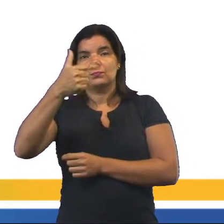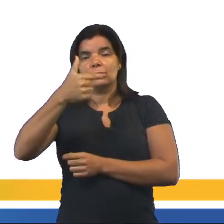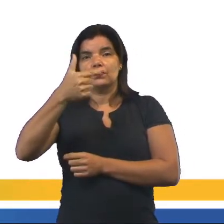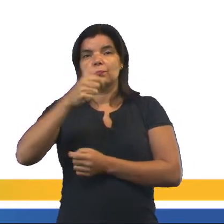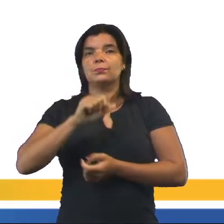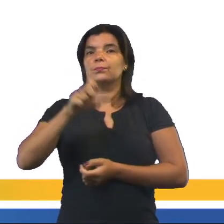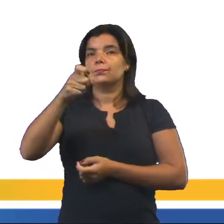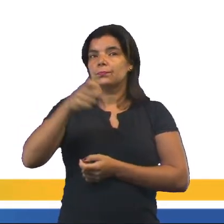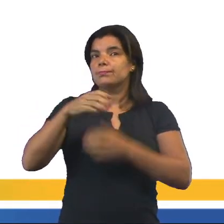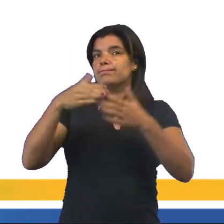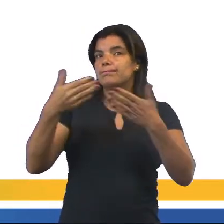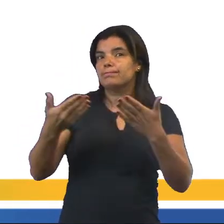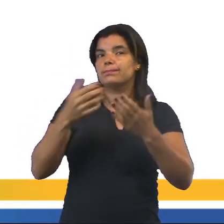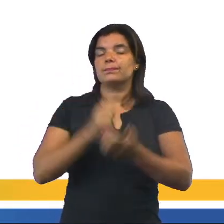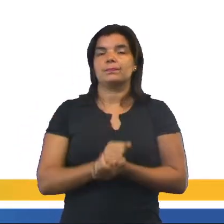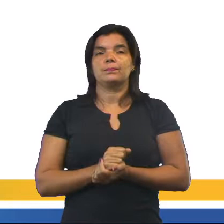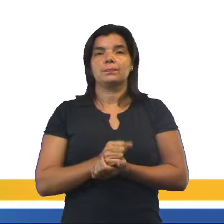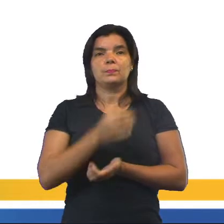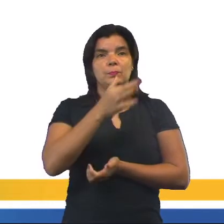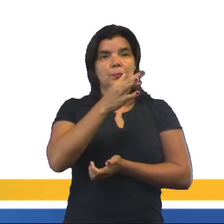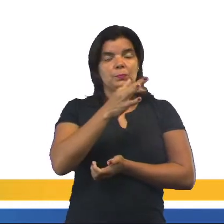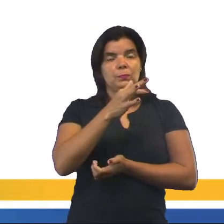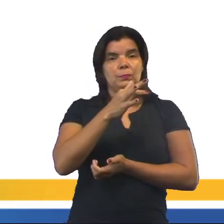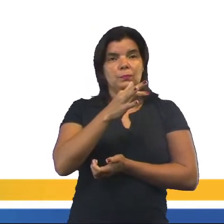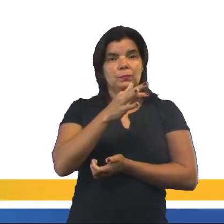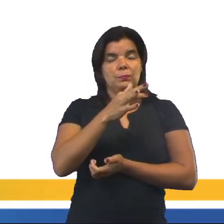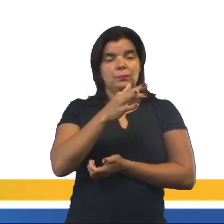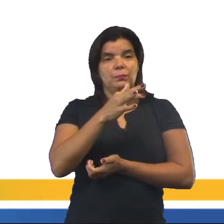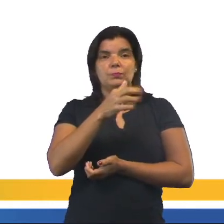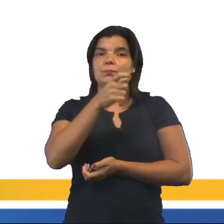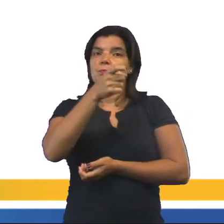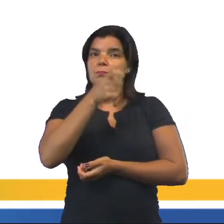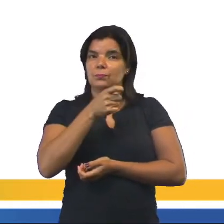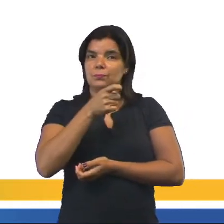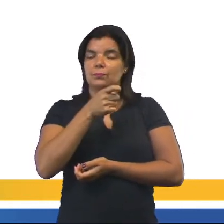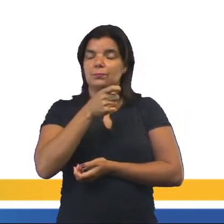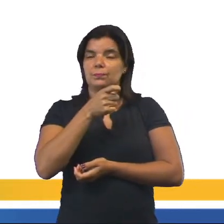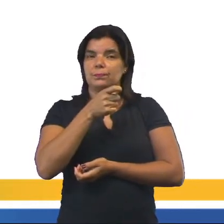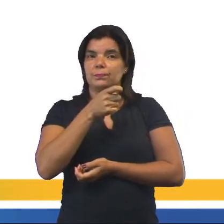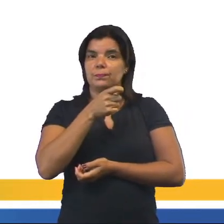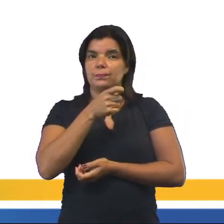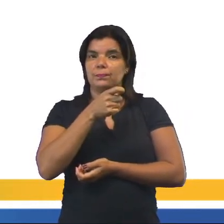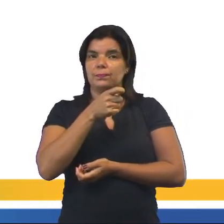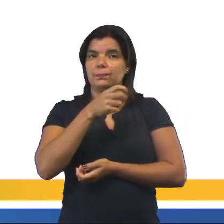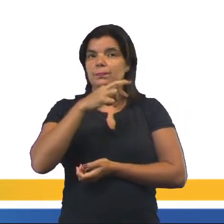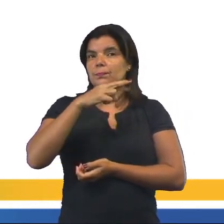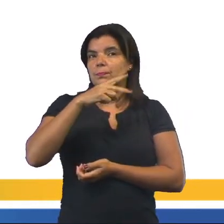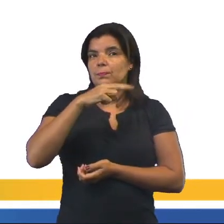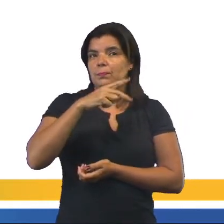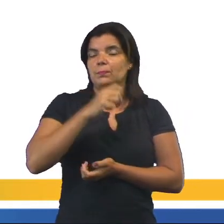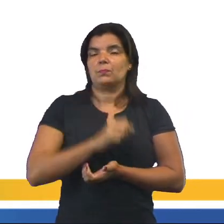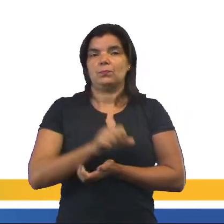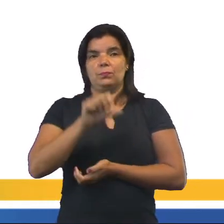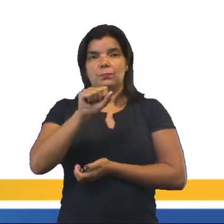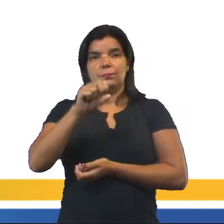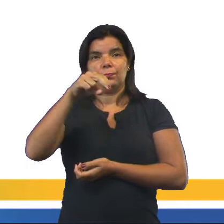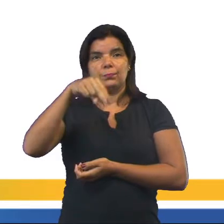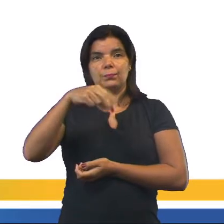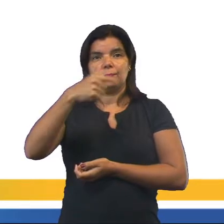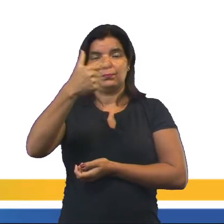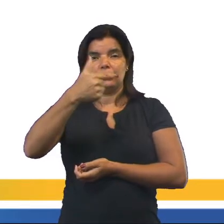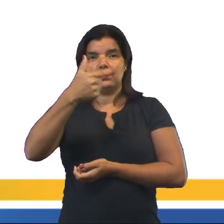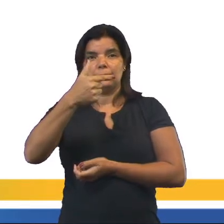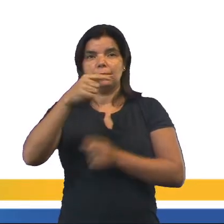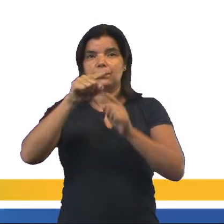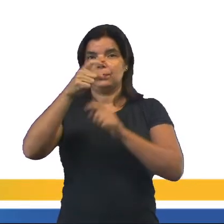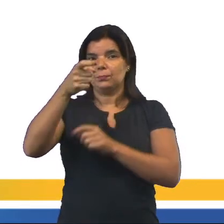x. Logo, a minha função, que aí representa o f de x, é igual a